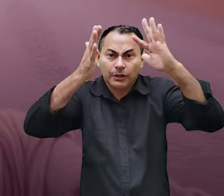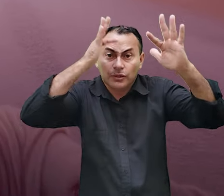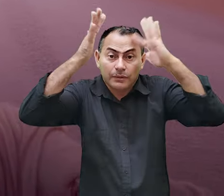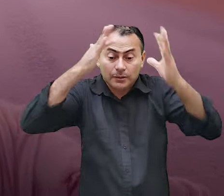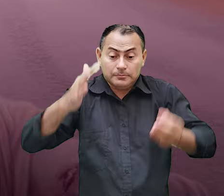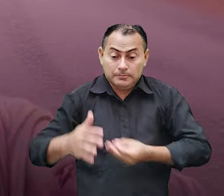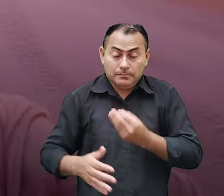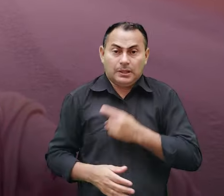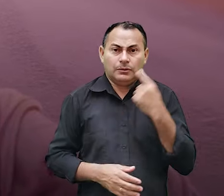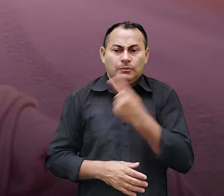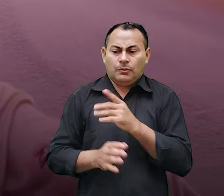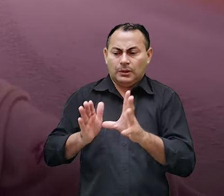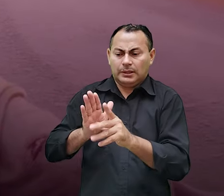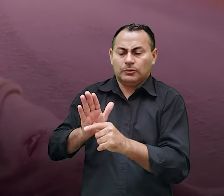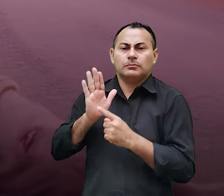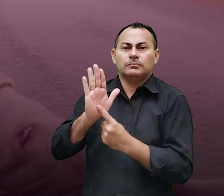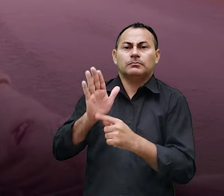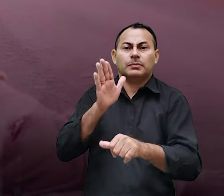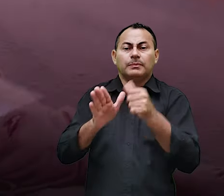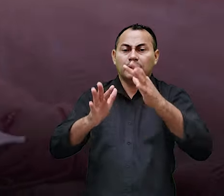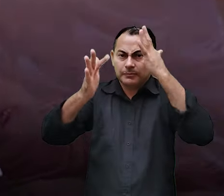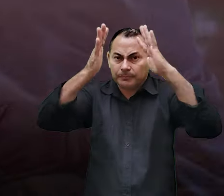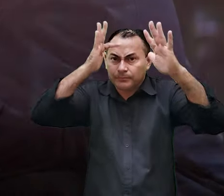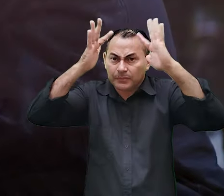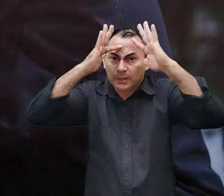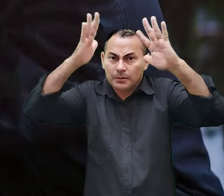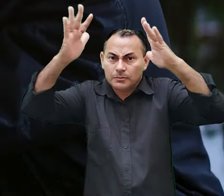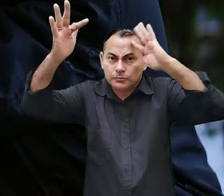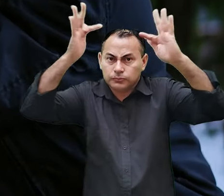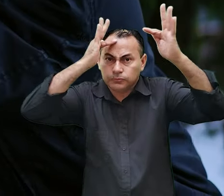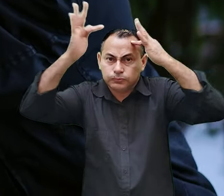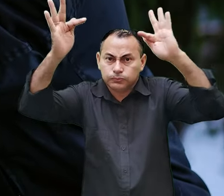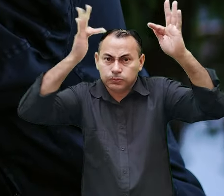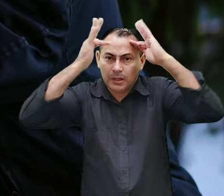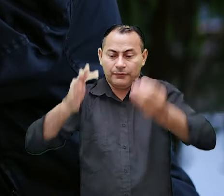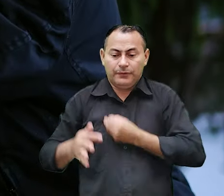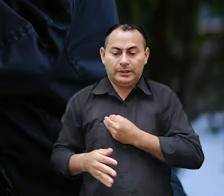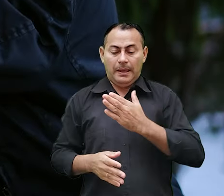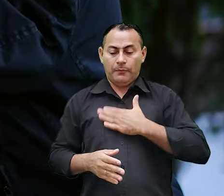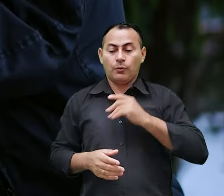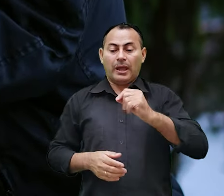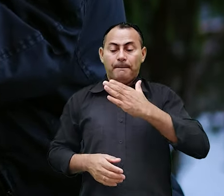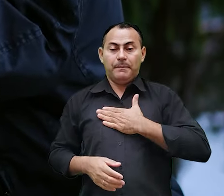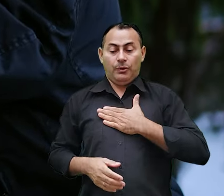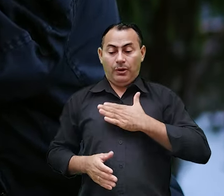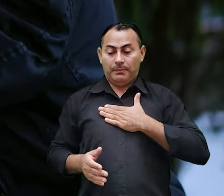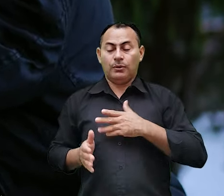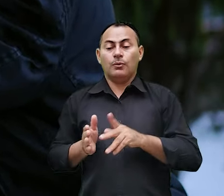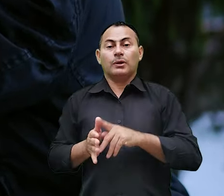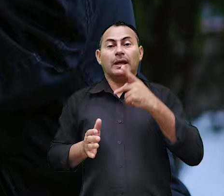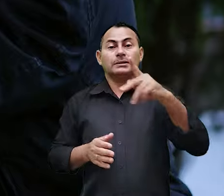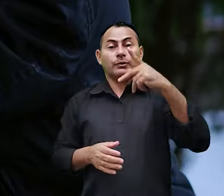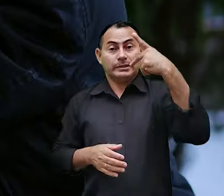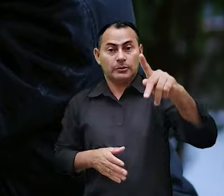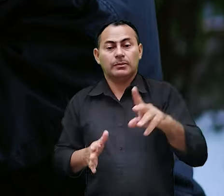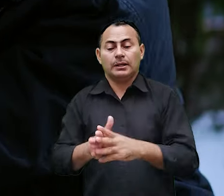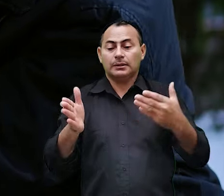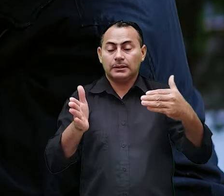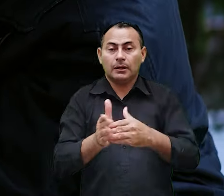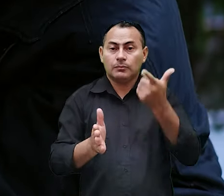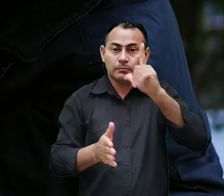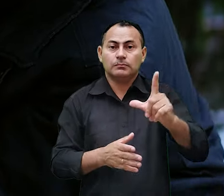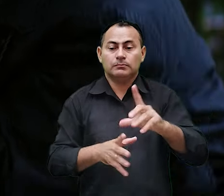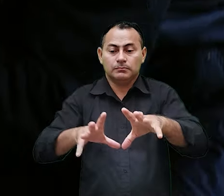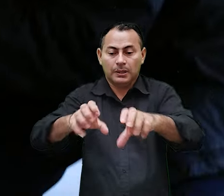de vida para nós. Os ladrões ilustram a primeira filosofia de vida. O que é meu, e o que é